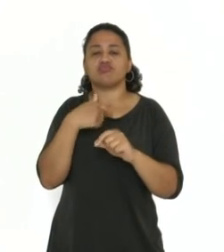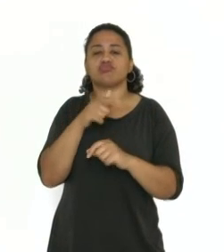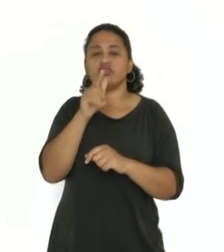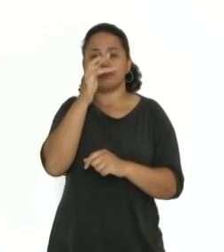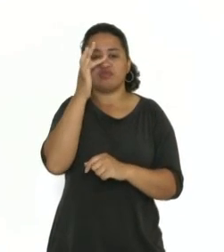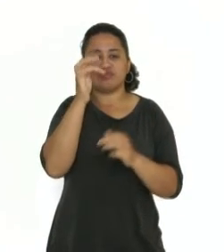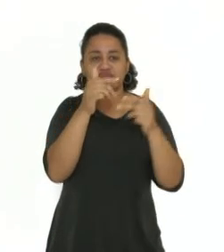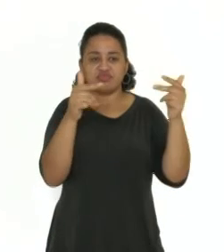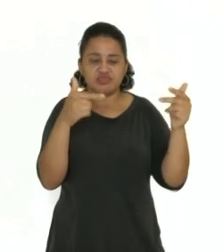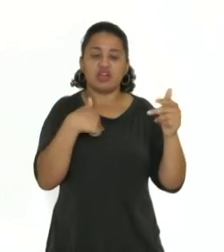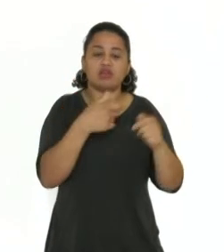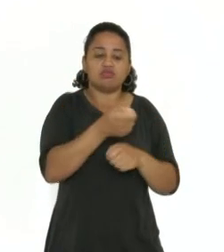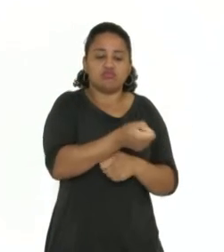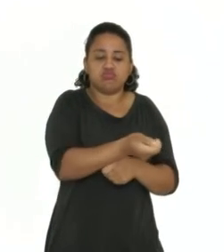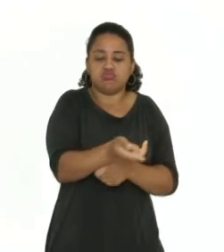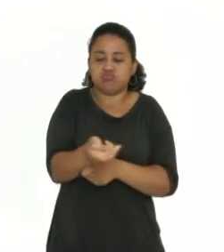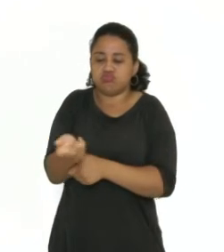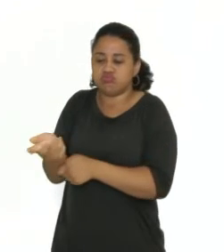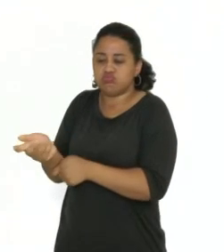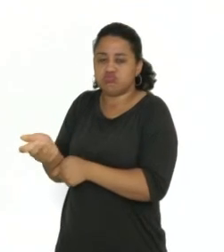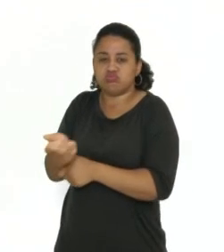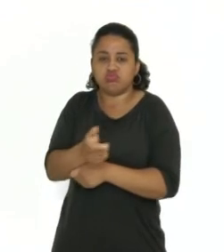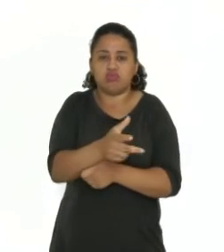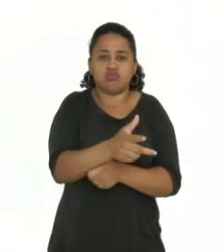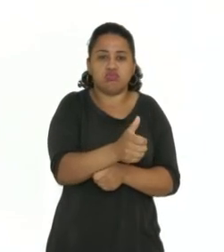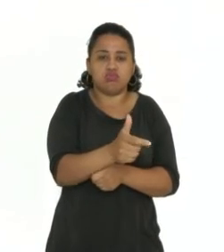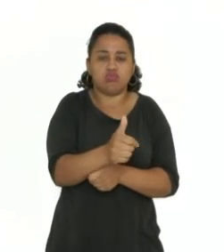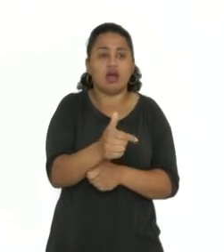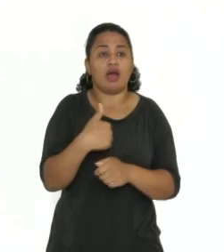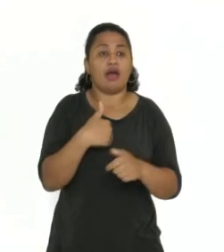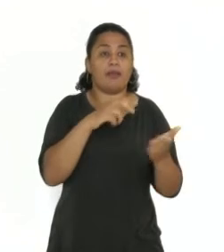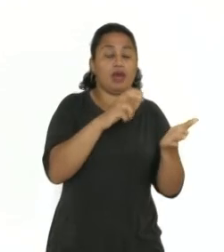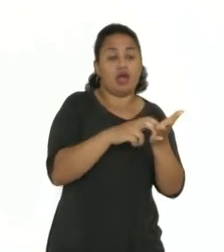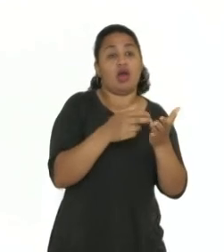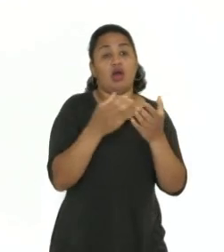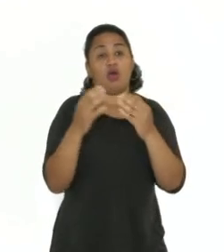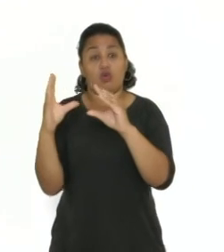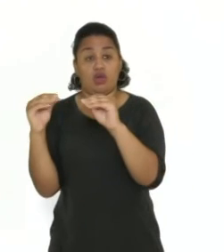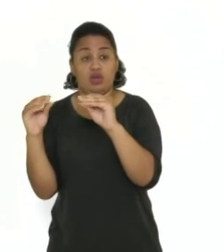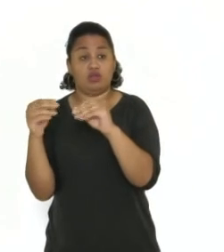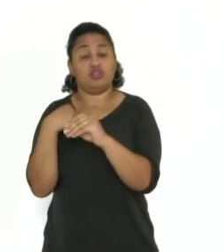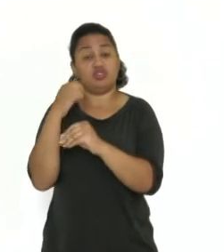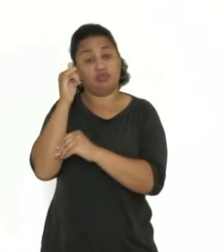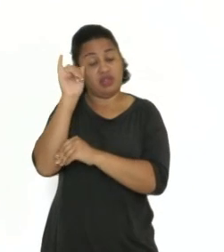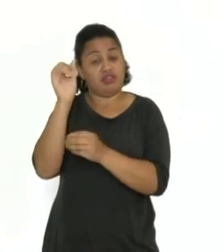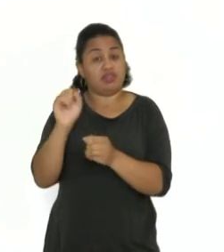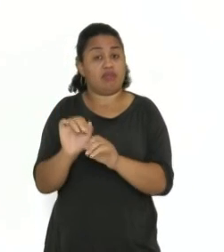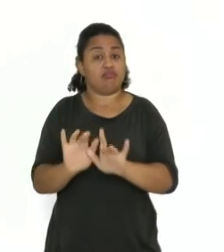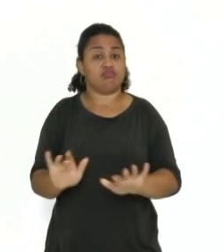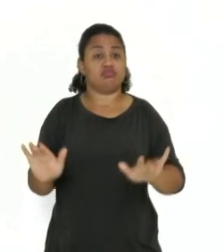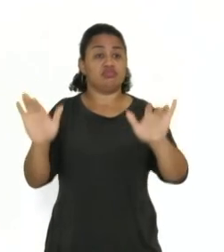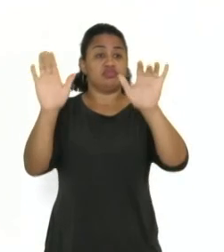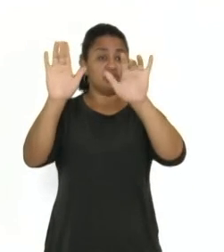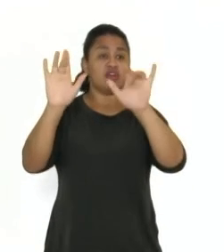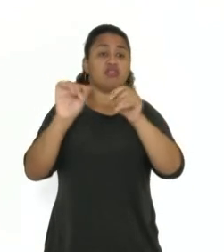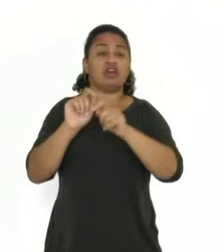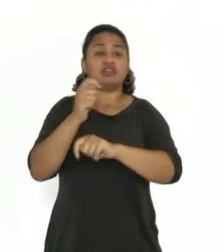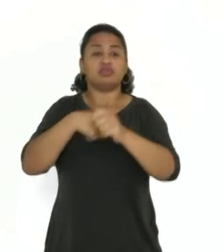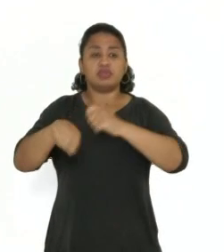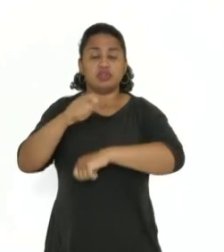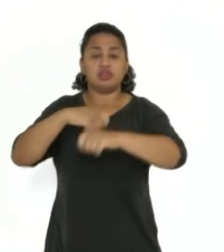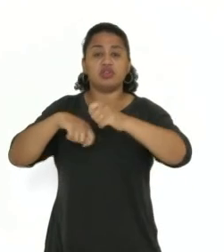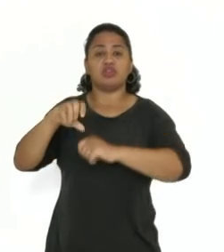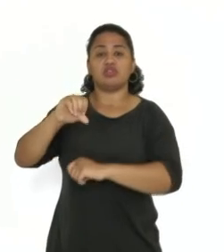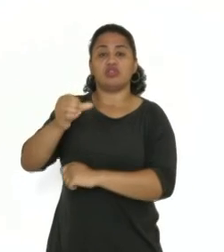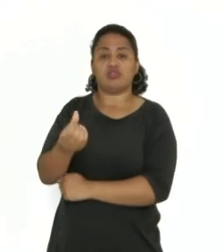uma mangueira, né, esguicho, revólver, pela manhã ou à noite, né, para evitar ali a evaporação, gera uma economia de